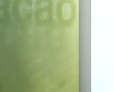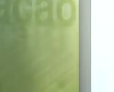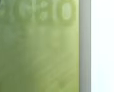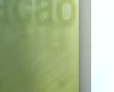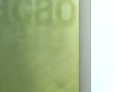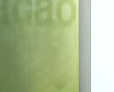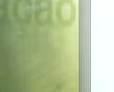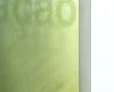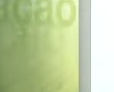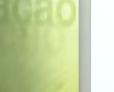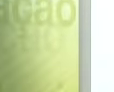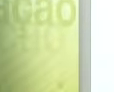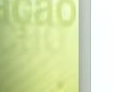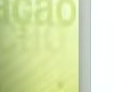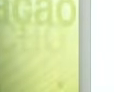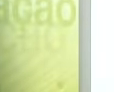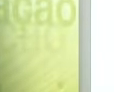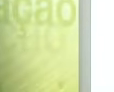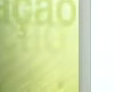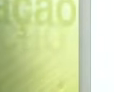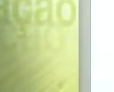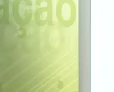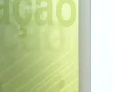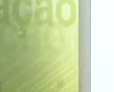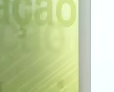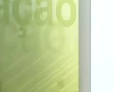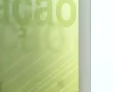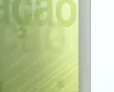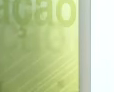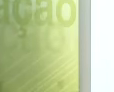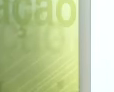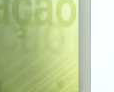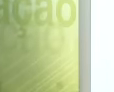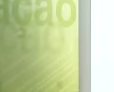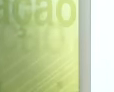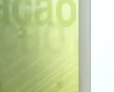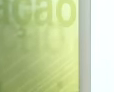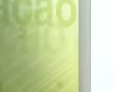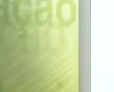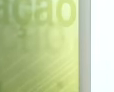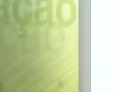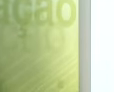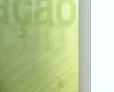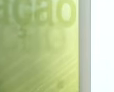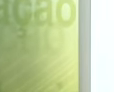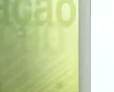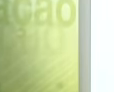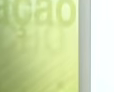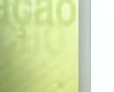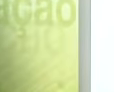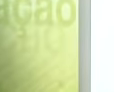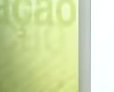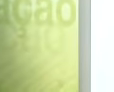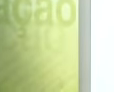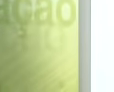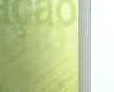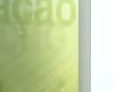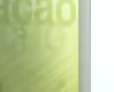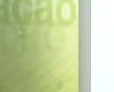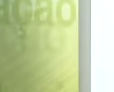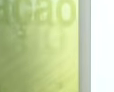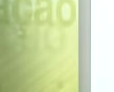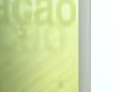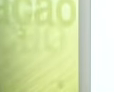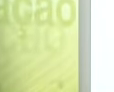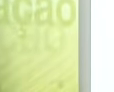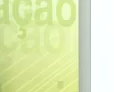sharp, um jogo da velha, que nós conhecemos pela linguagem C# e ouvimos falar